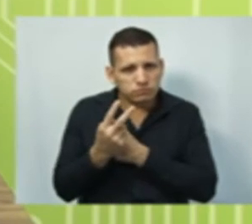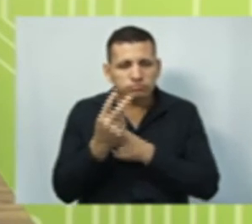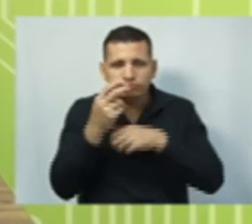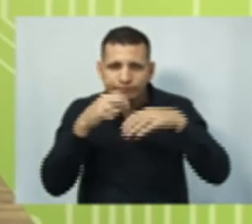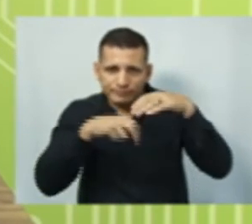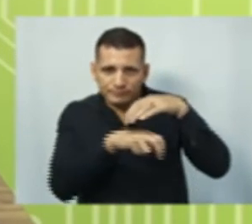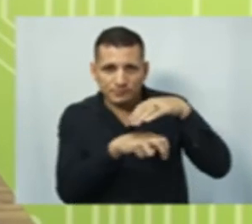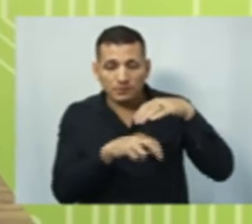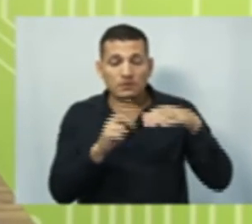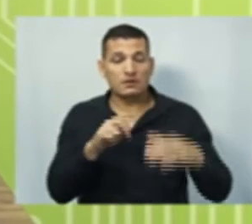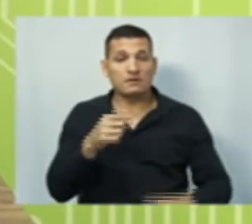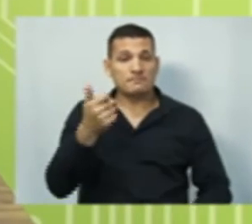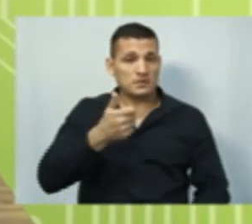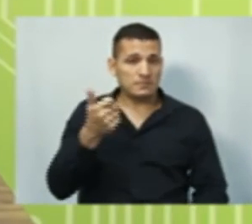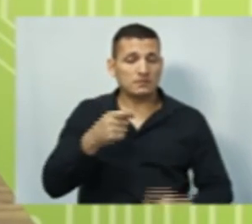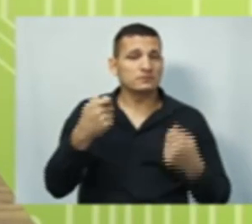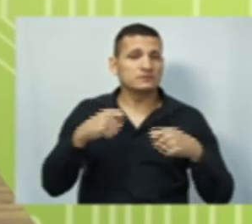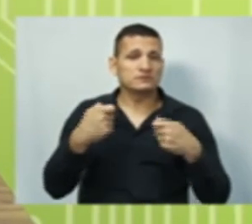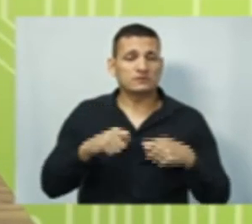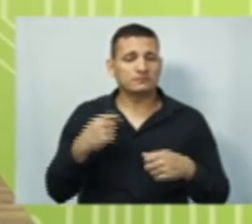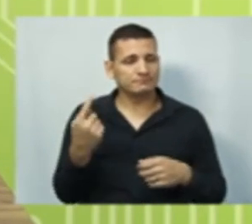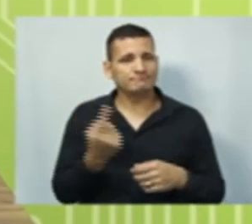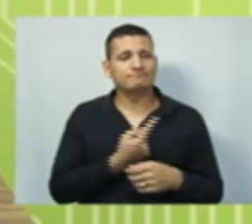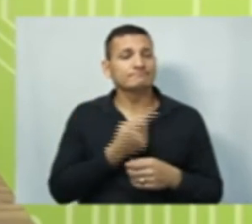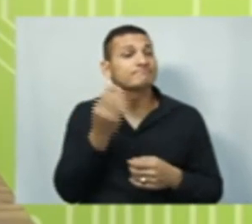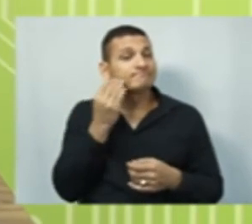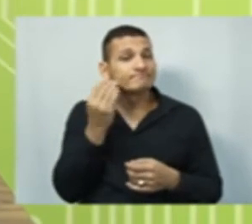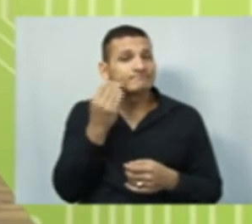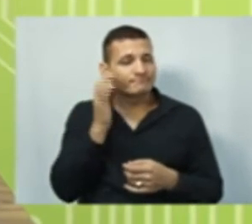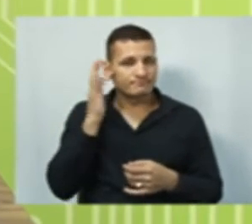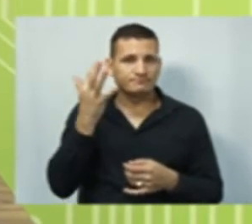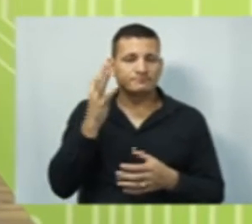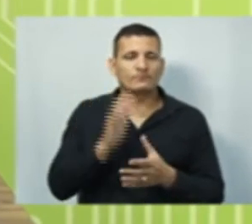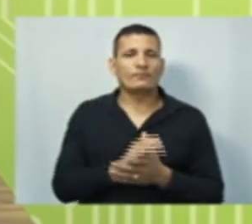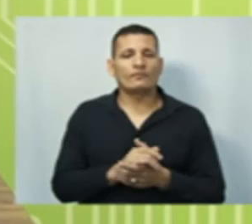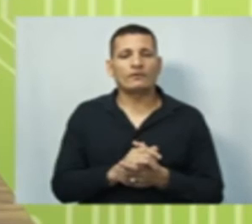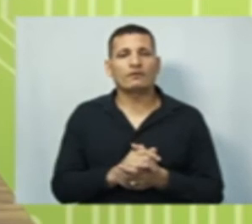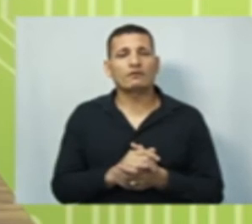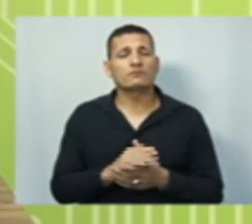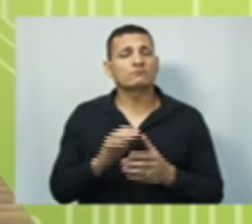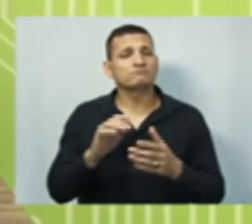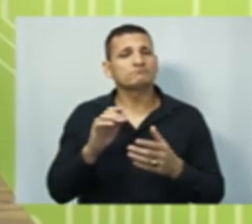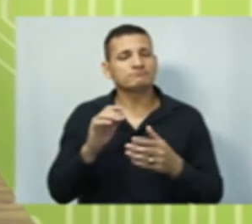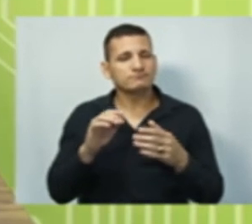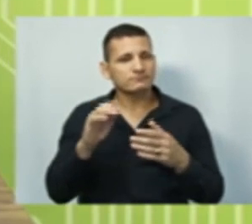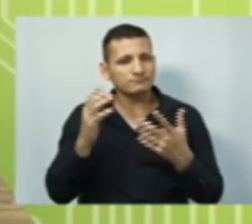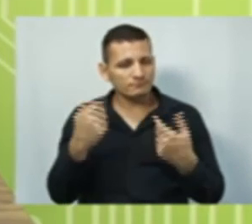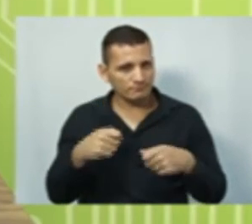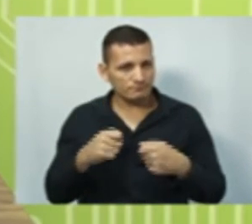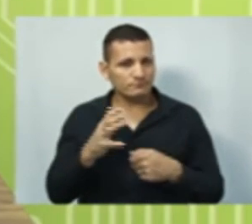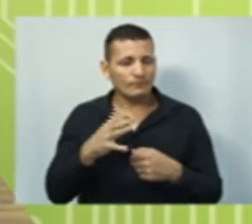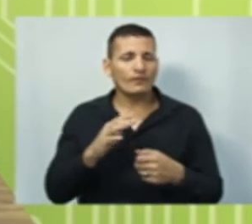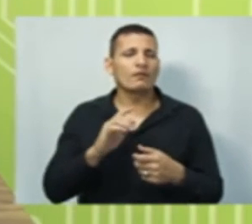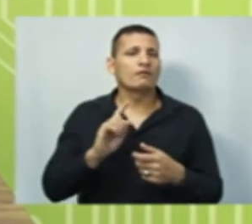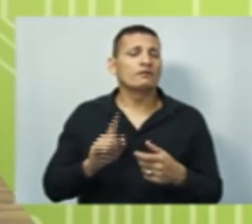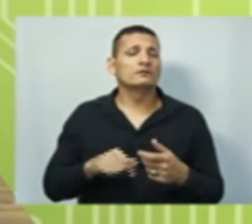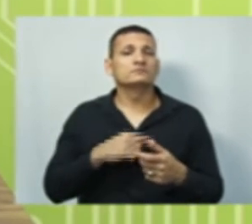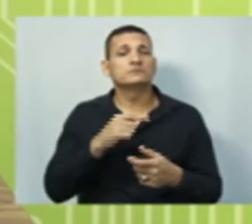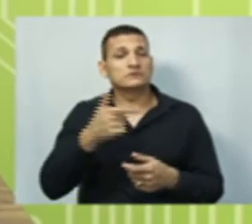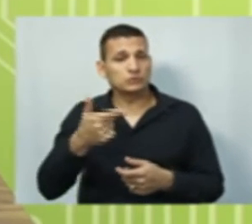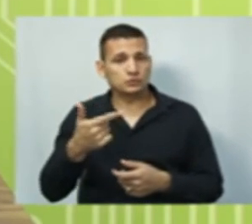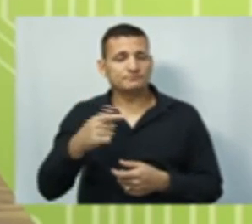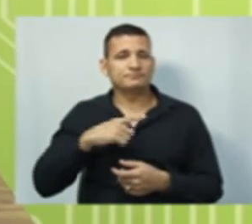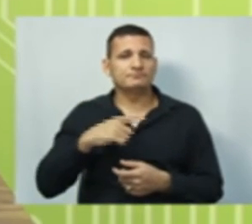Essas são as primeiras necessidades que nós tentamos satisfazer. A partir disso, satisfeitas essas necessidades, nós seguimos para um segundo patamar, que